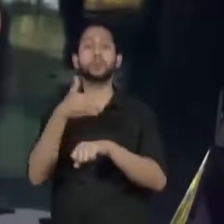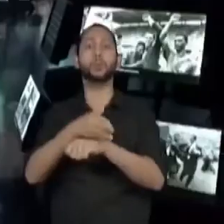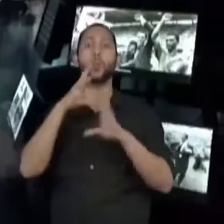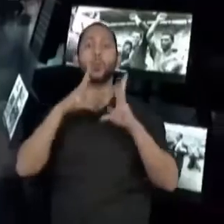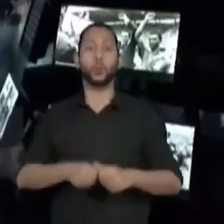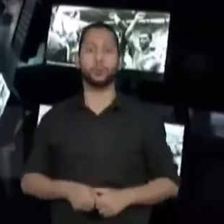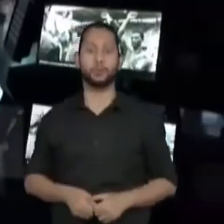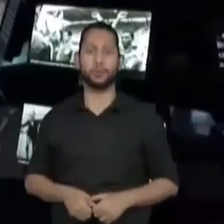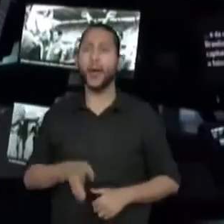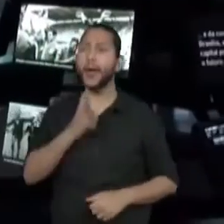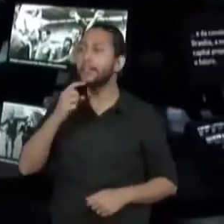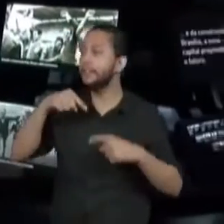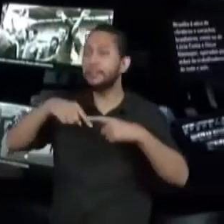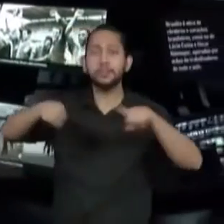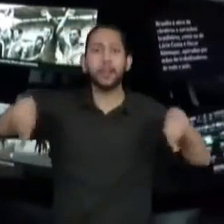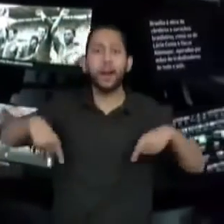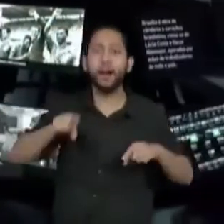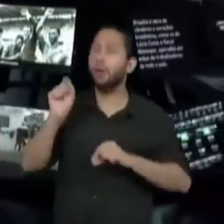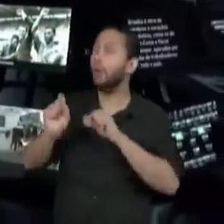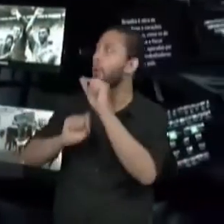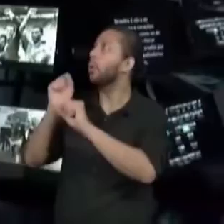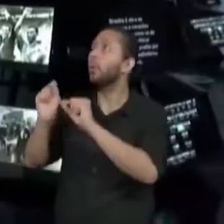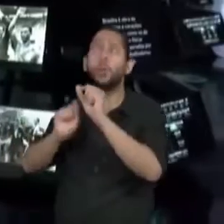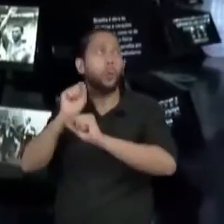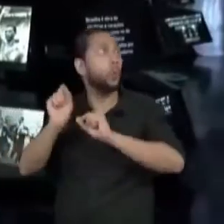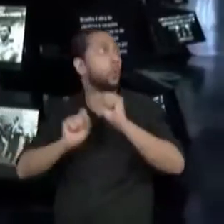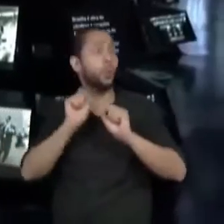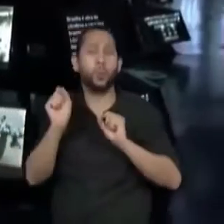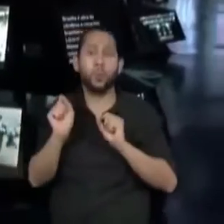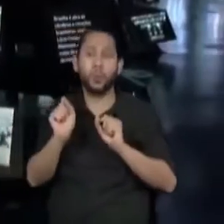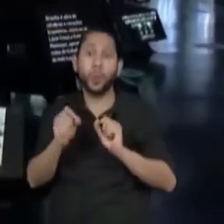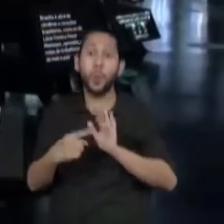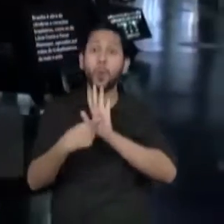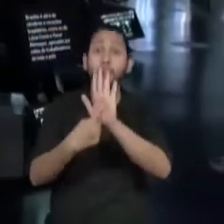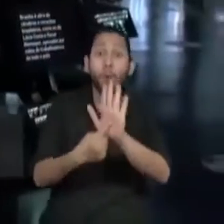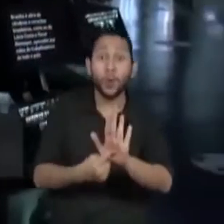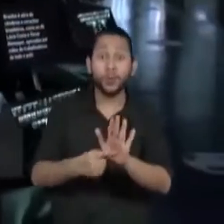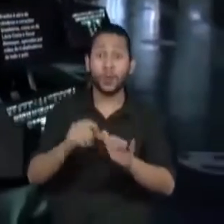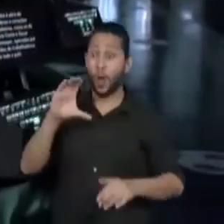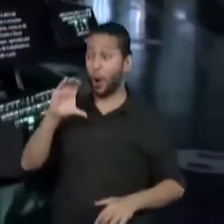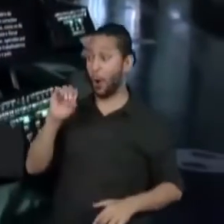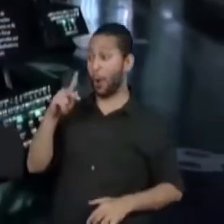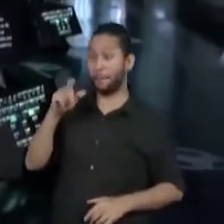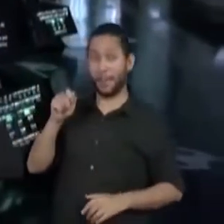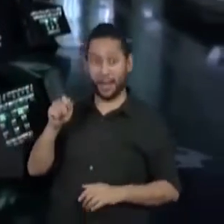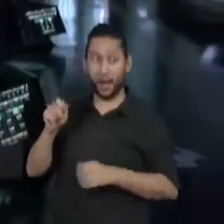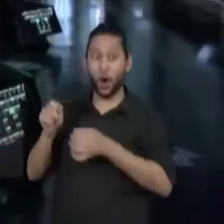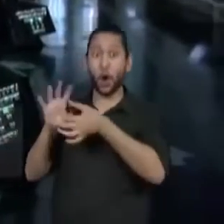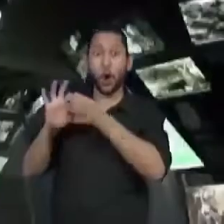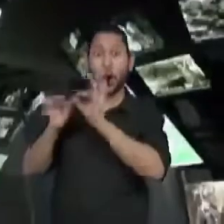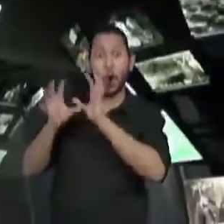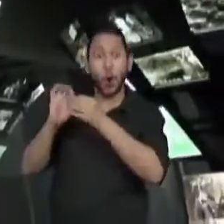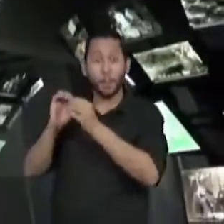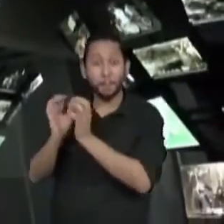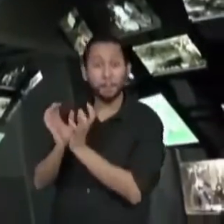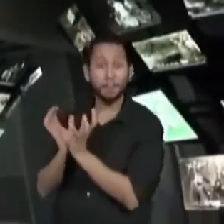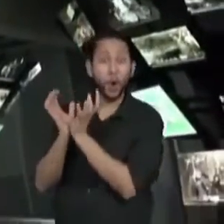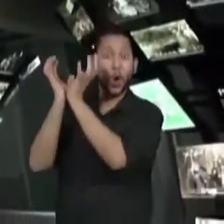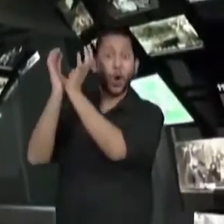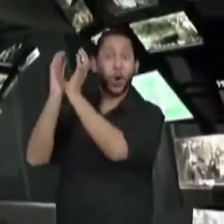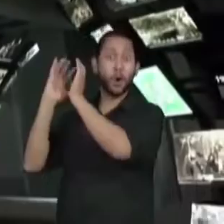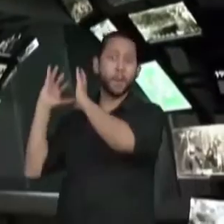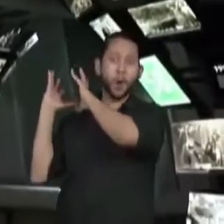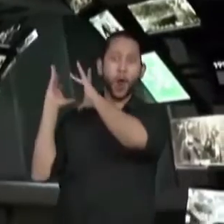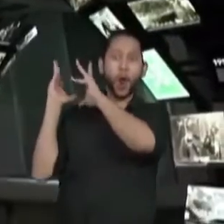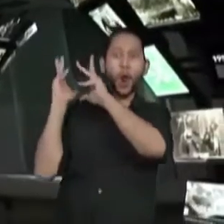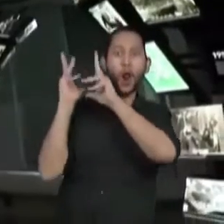gente, essa sala conta a trajetória de todas as Copas, então a gente consegue visualizar imagens